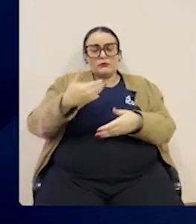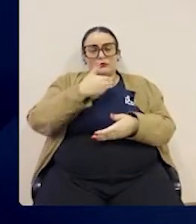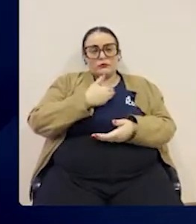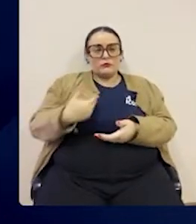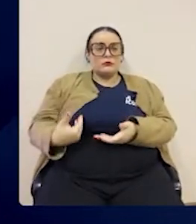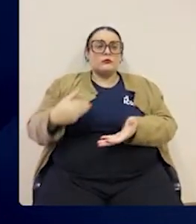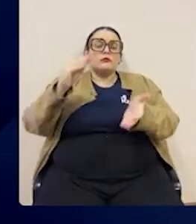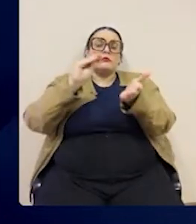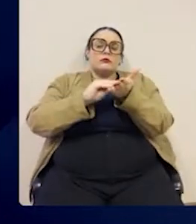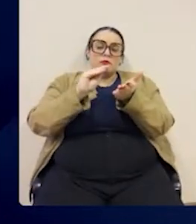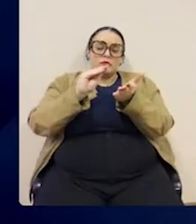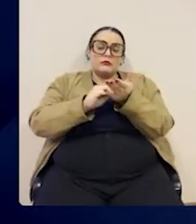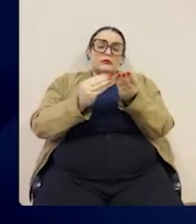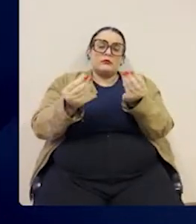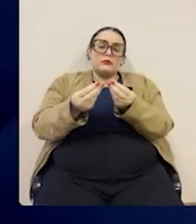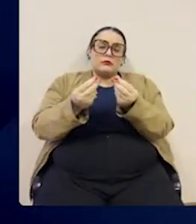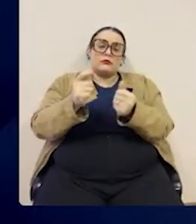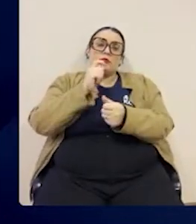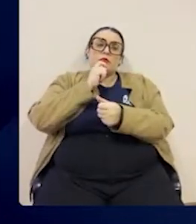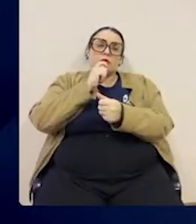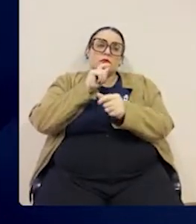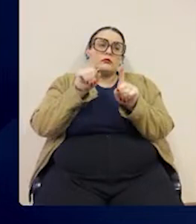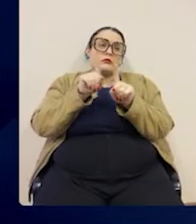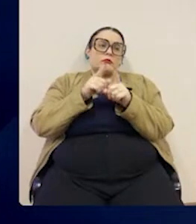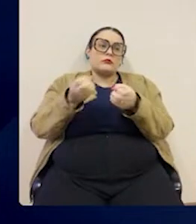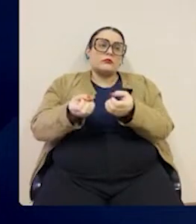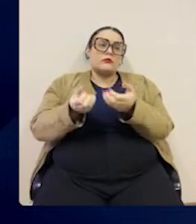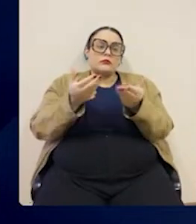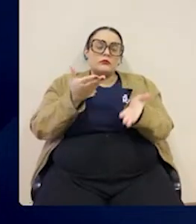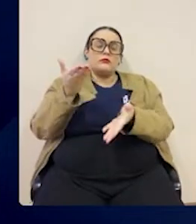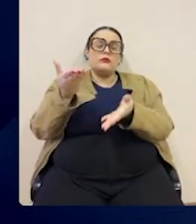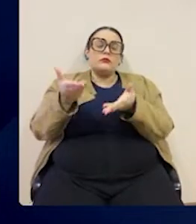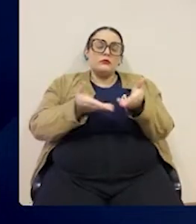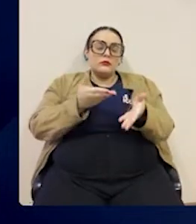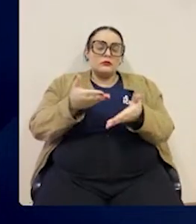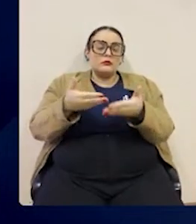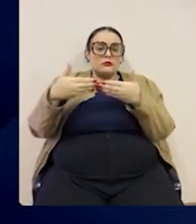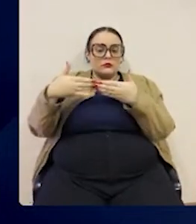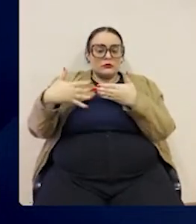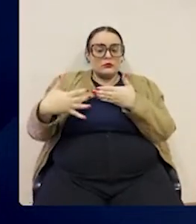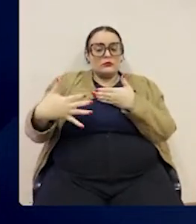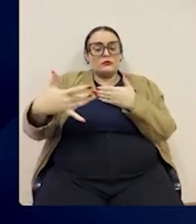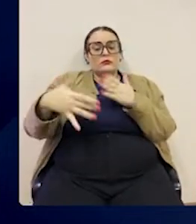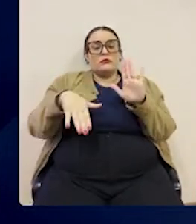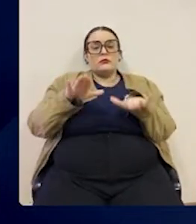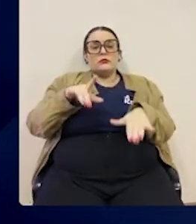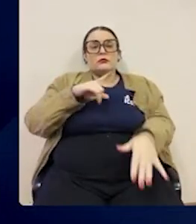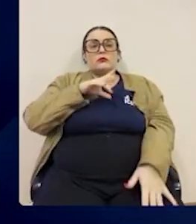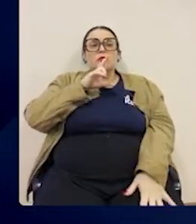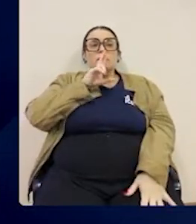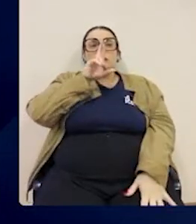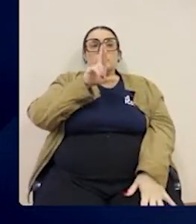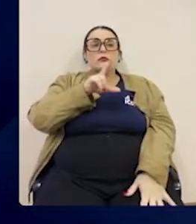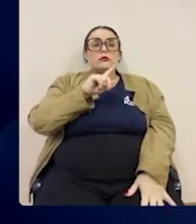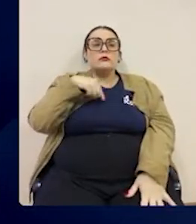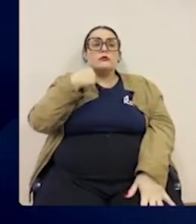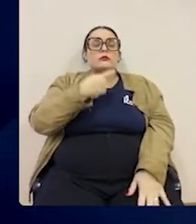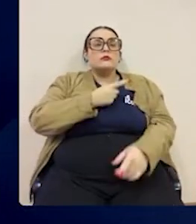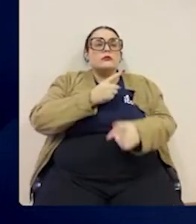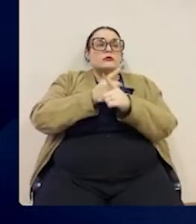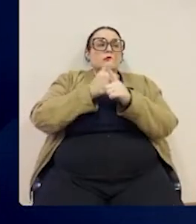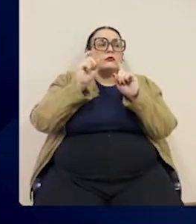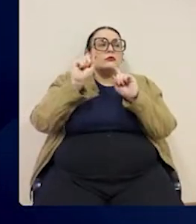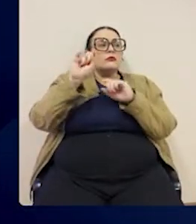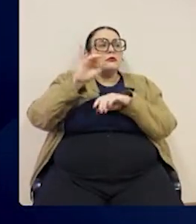escasso ainda, e muitos serviços ainda ofertam terapias muito espaçadas. Então pode ser que os resultados que a gente encontrasse se a gente fizesse um